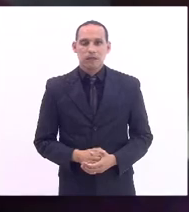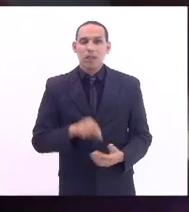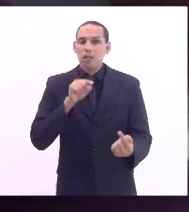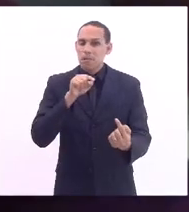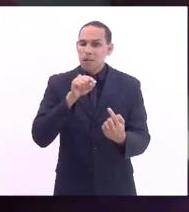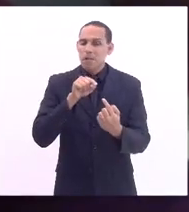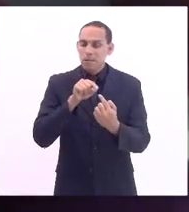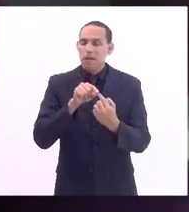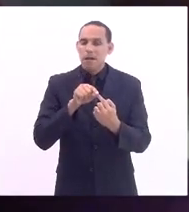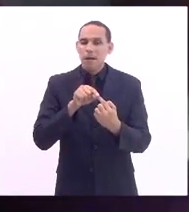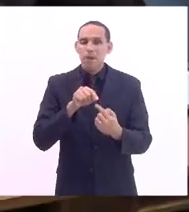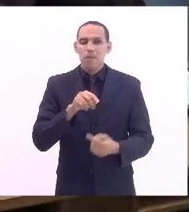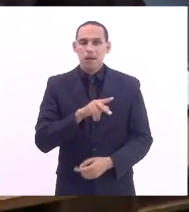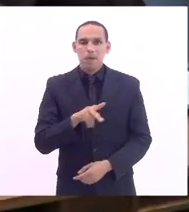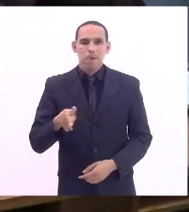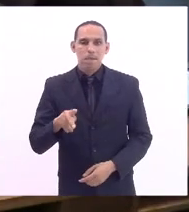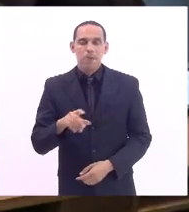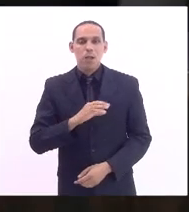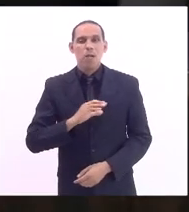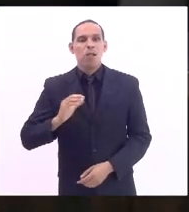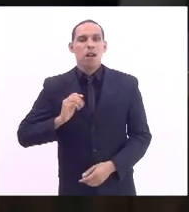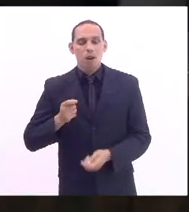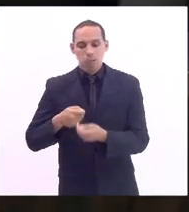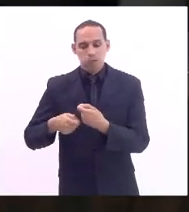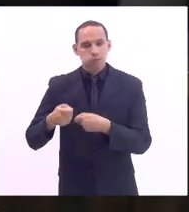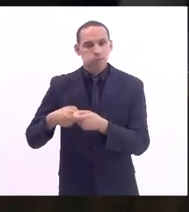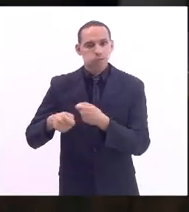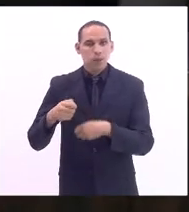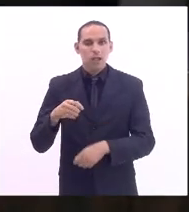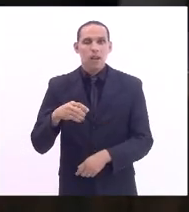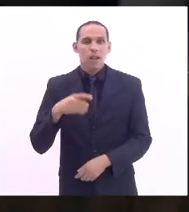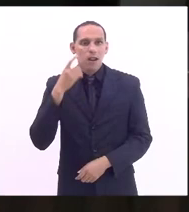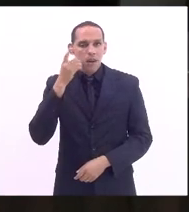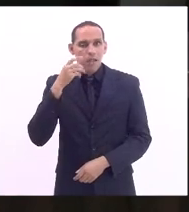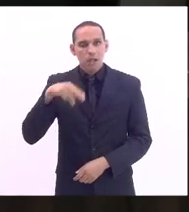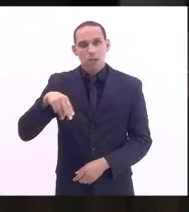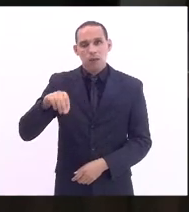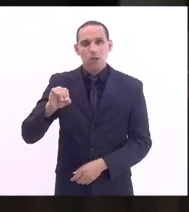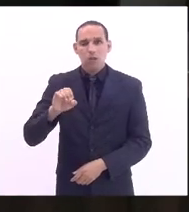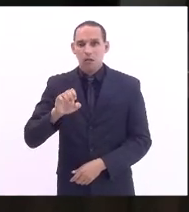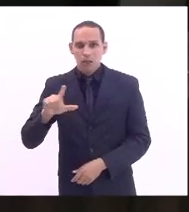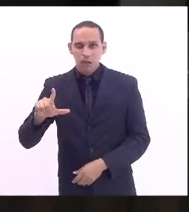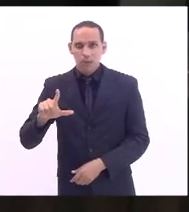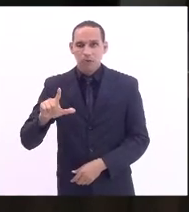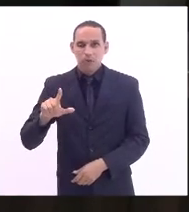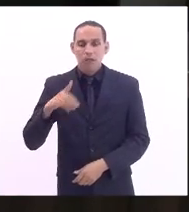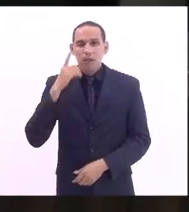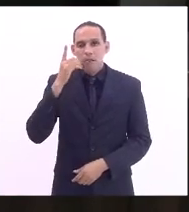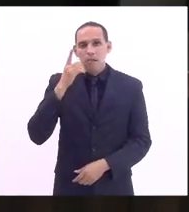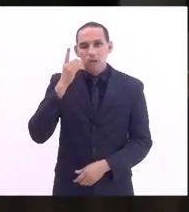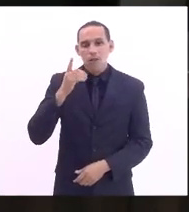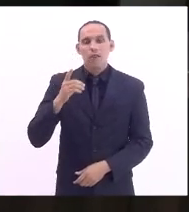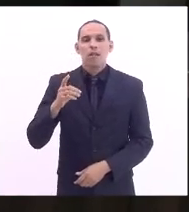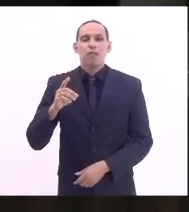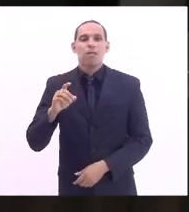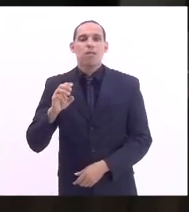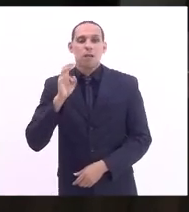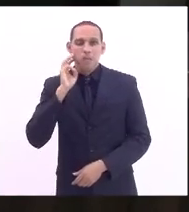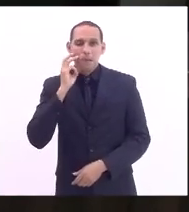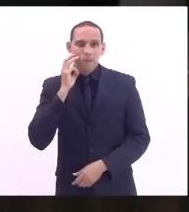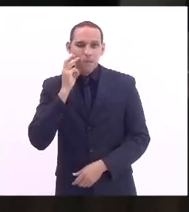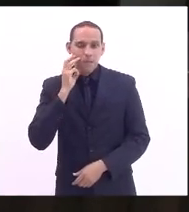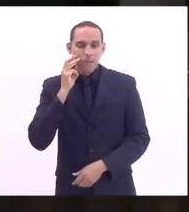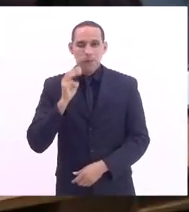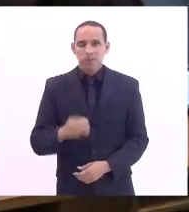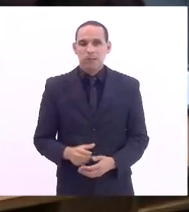Favorável, presidente. Pela Comissão de Economia, deputado Noel de Carvalho. Deputado Noel de Carvalho. Deputado Valdec